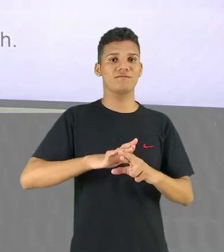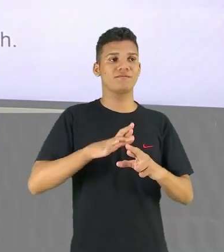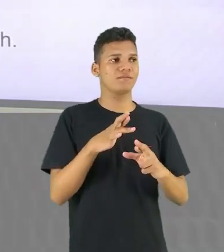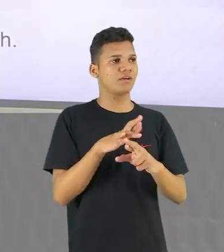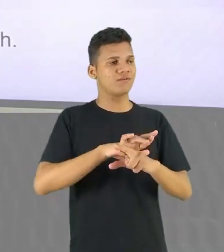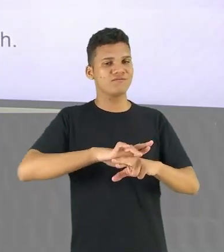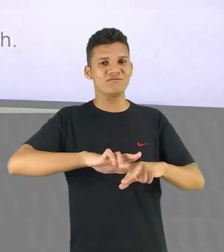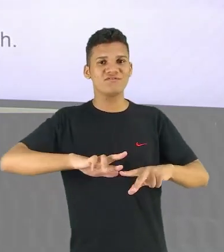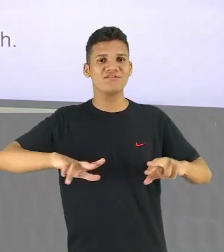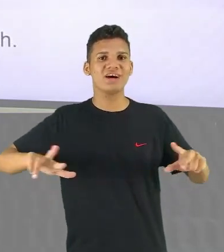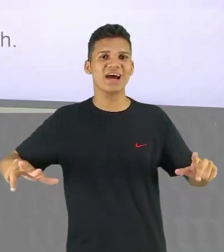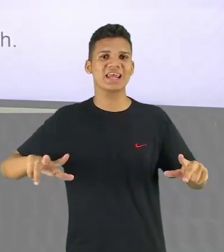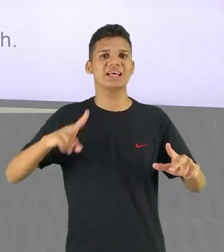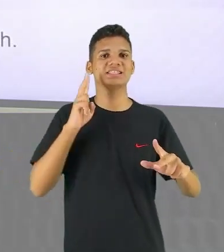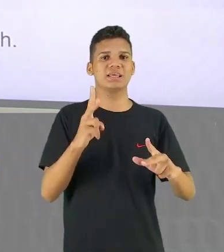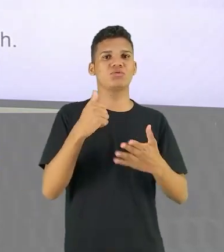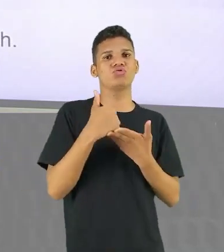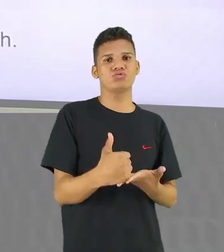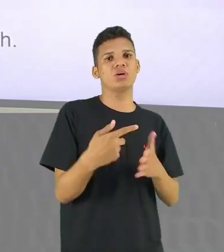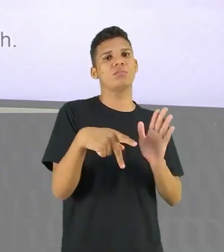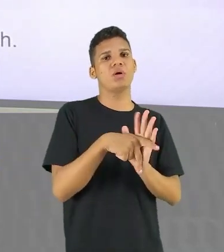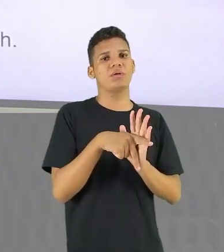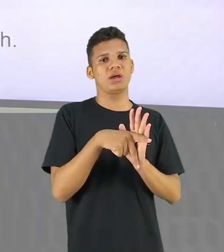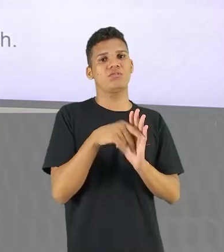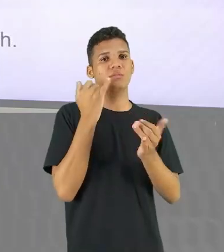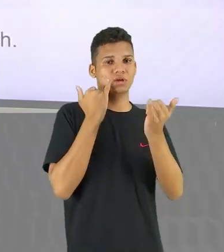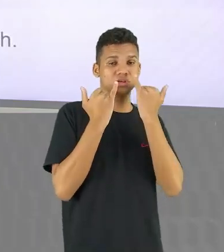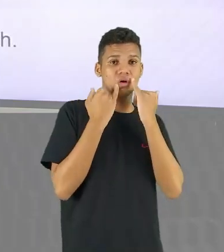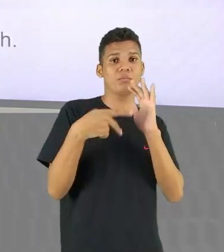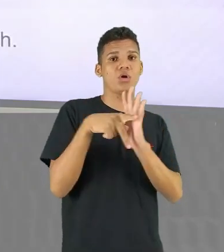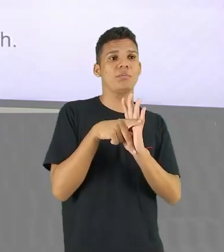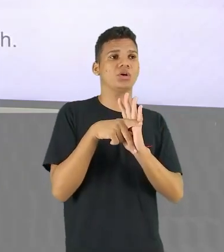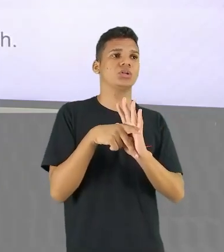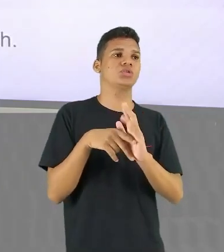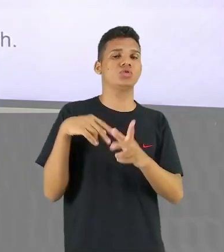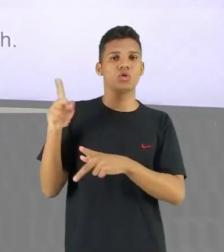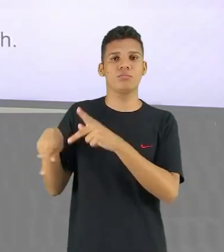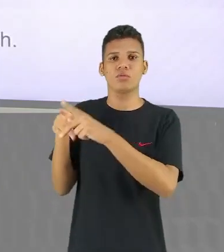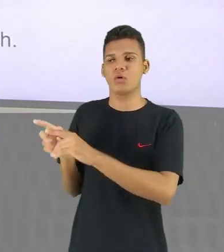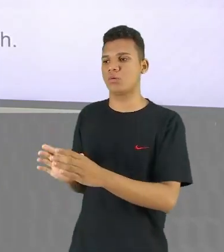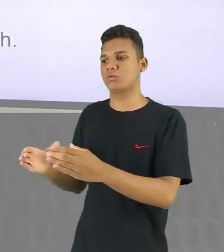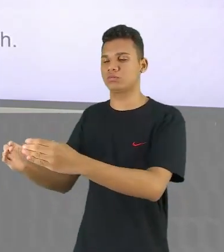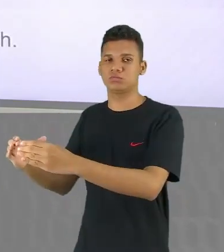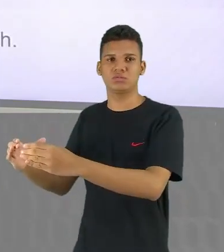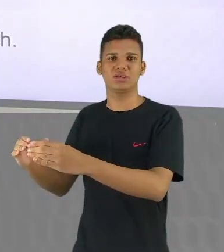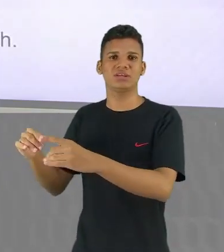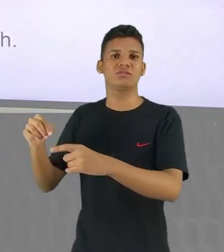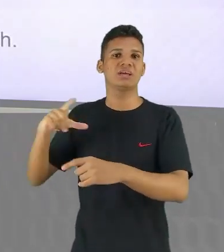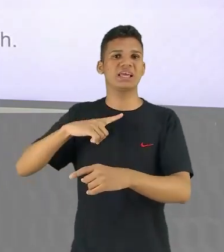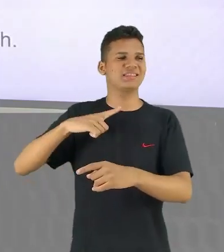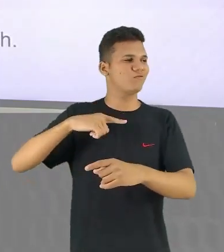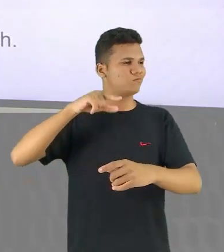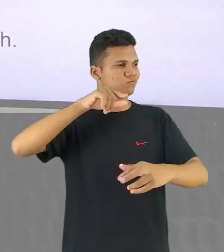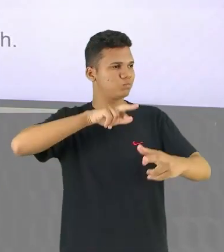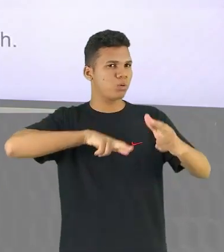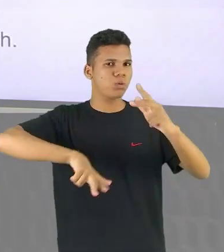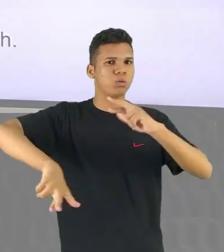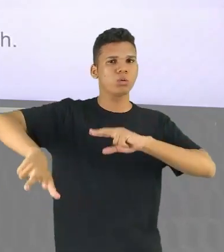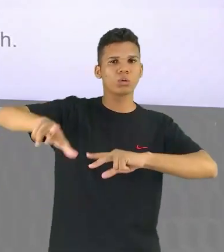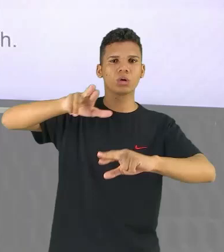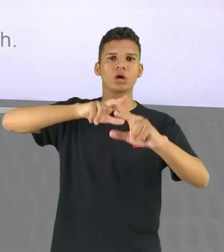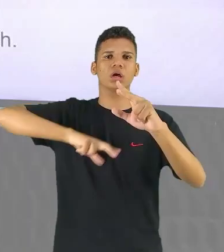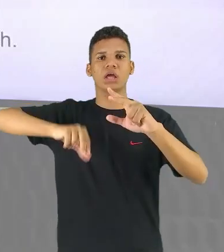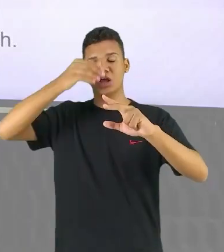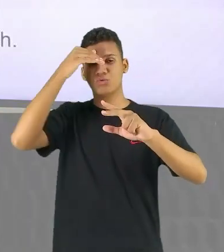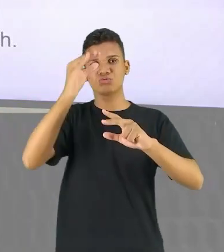etnias que contribuíram para a formação do povo britânico hoje, que é um povo muito diverso, pessoas de